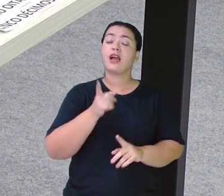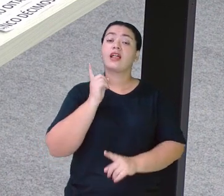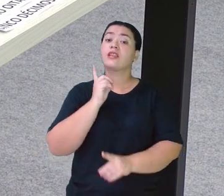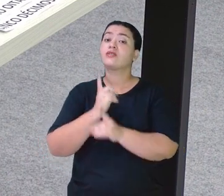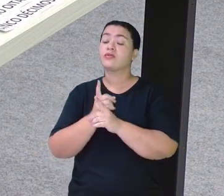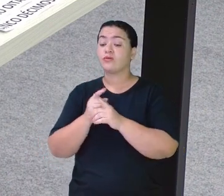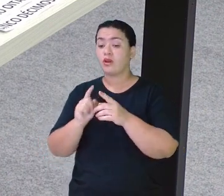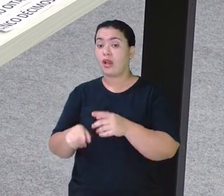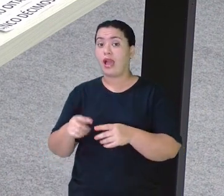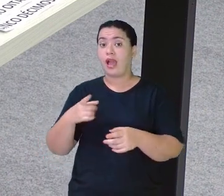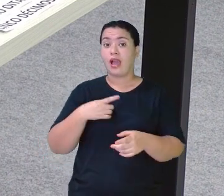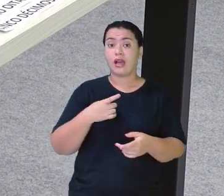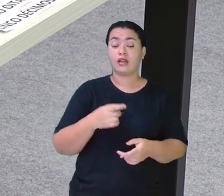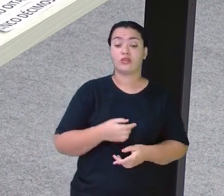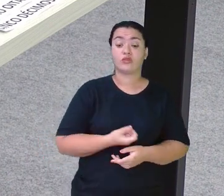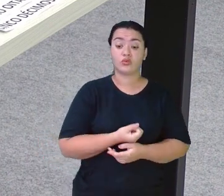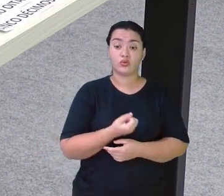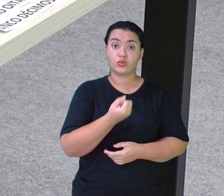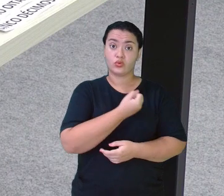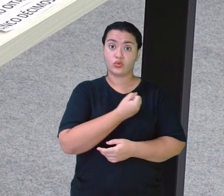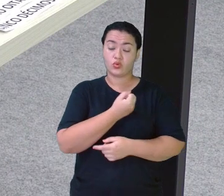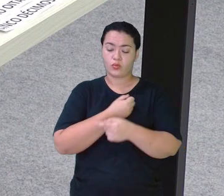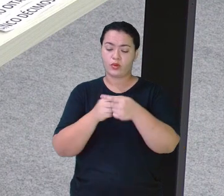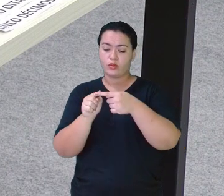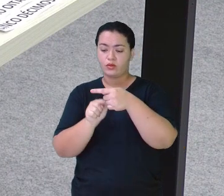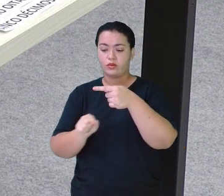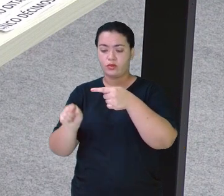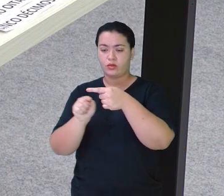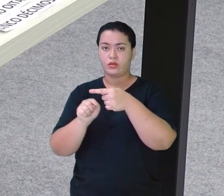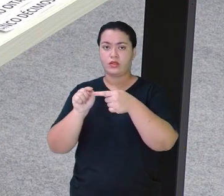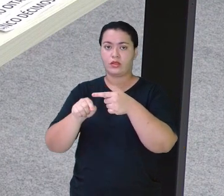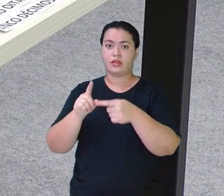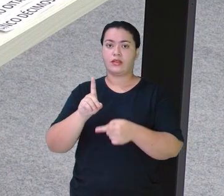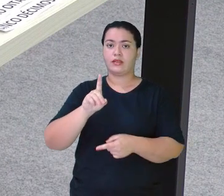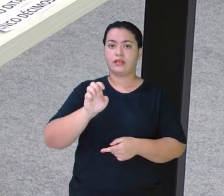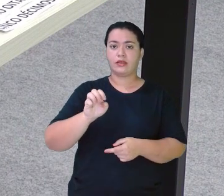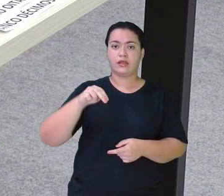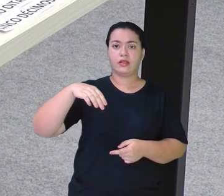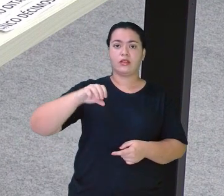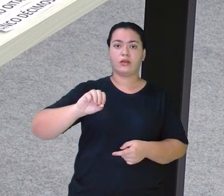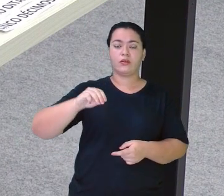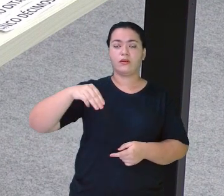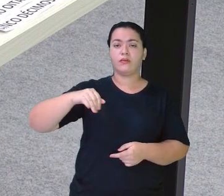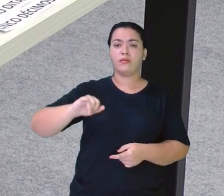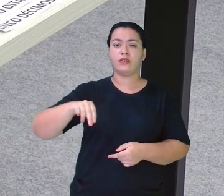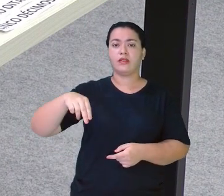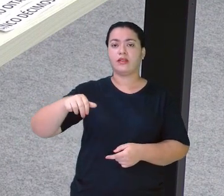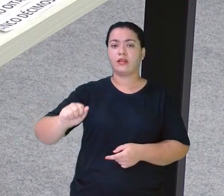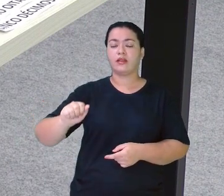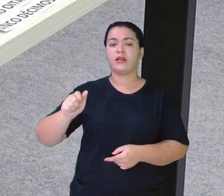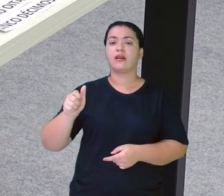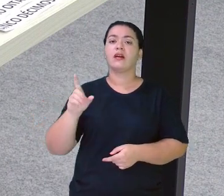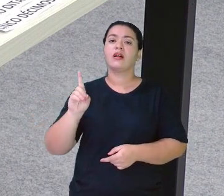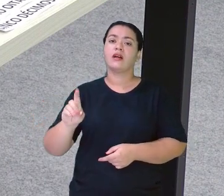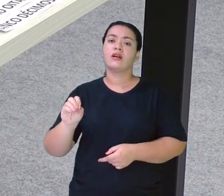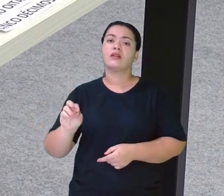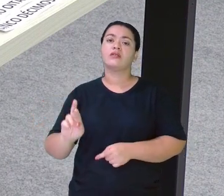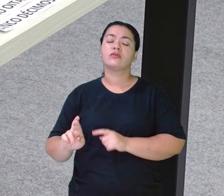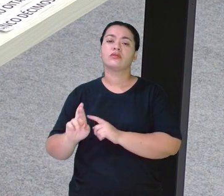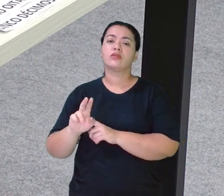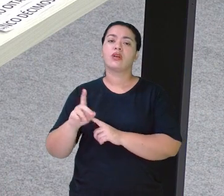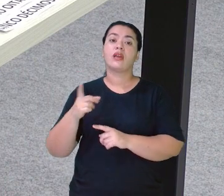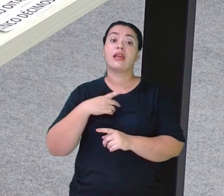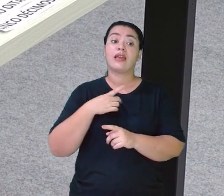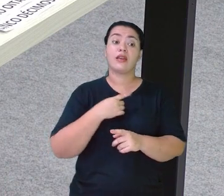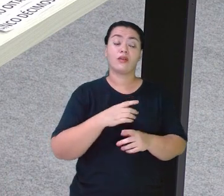que quando o número de baixo da fração se chama denominador, eu já sei que toda vez que eu